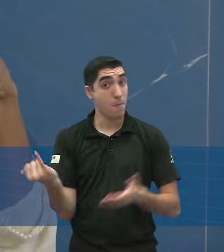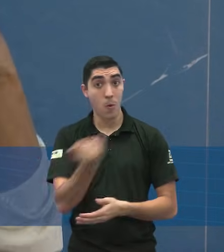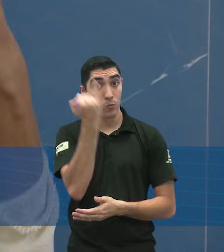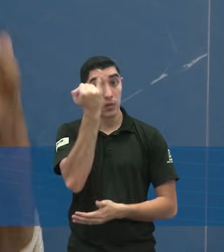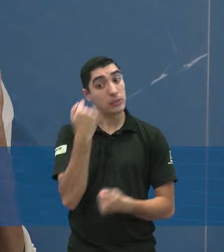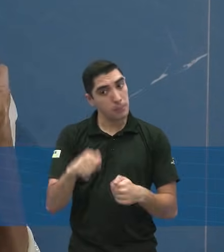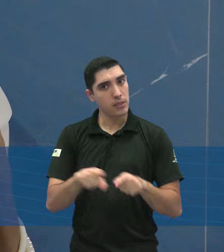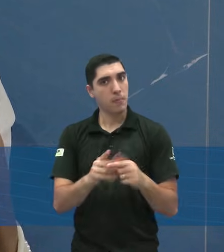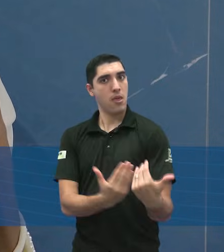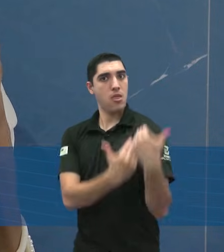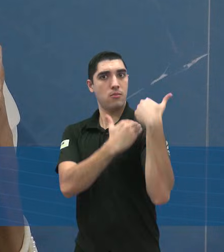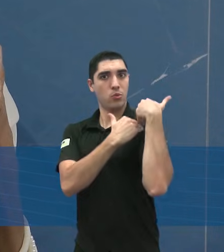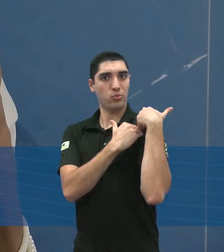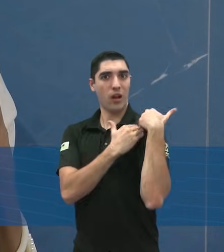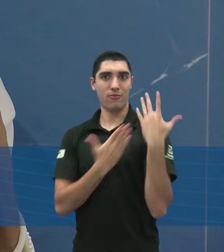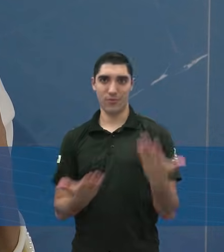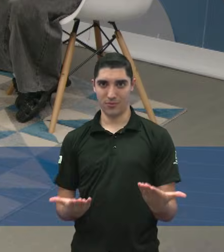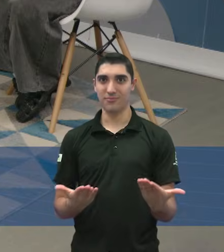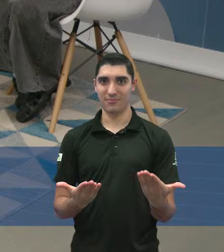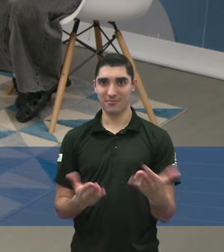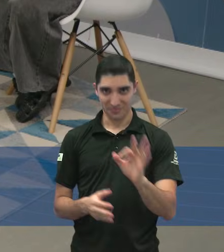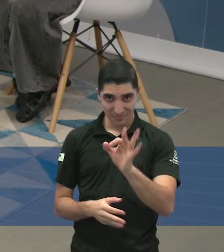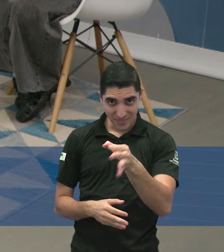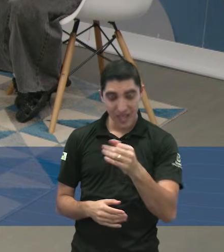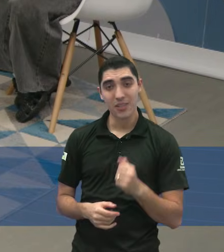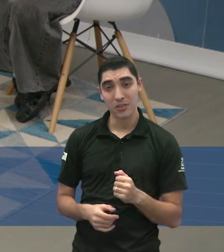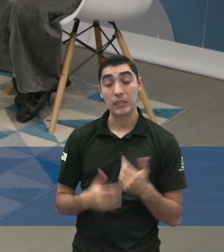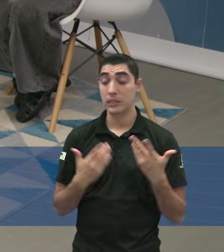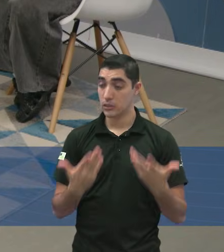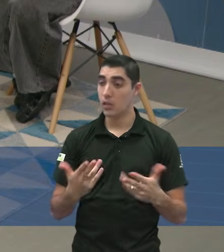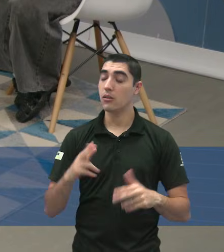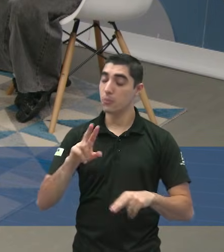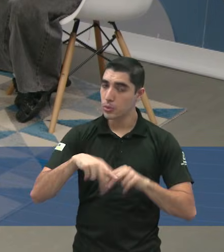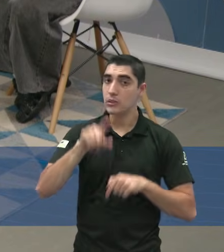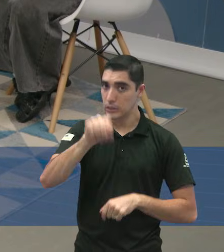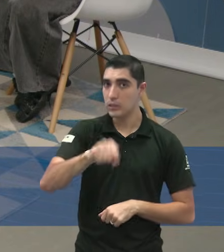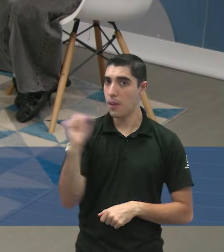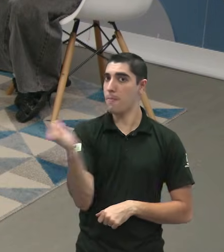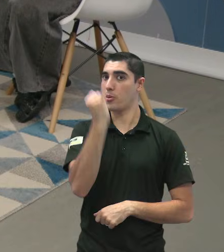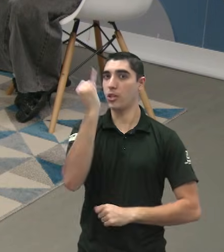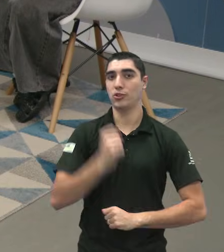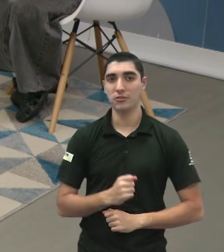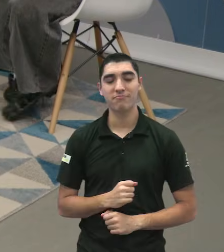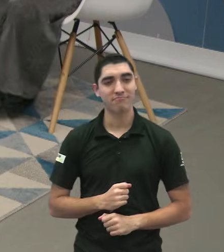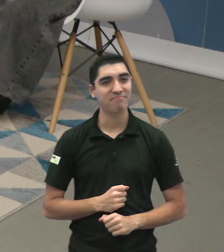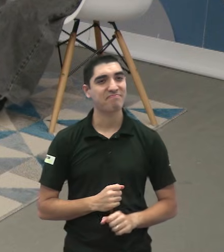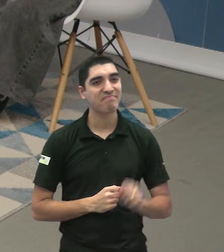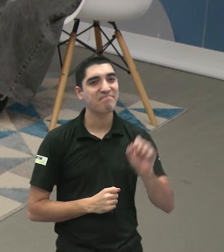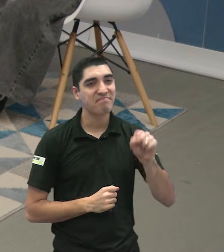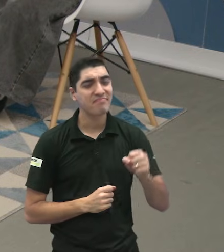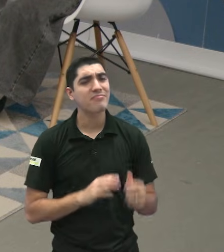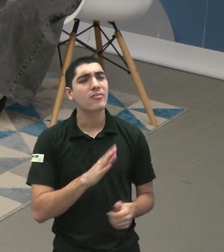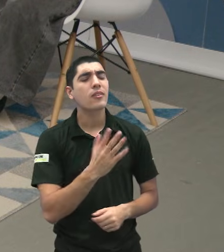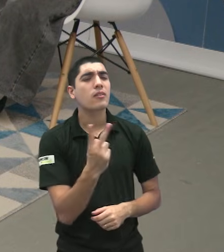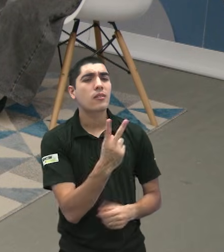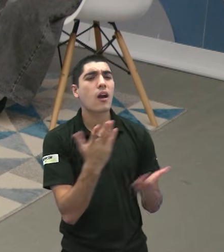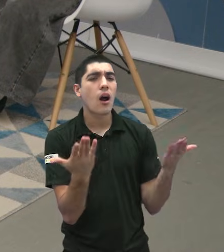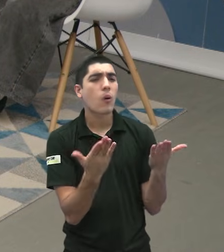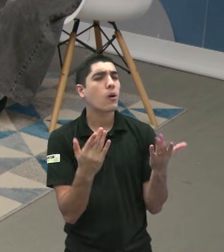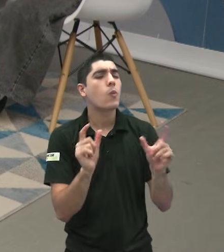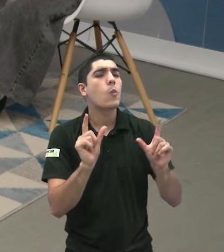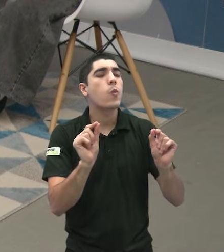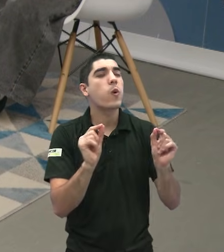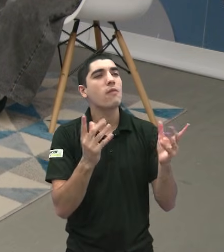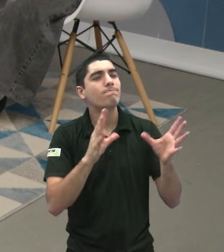mais idônea possível, né? Então, por isso que é extremamente importante. Com certeza. Meninas, eu queria que vocês deixassem